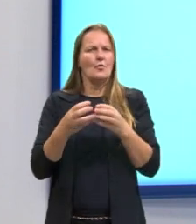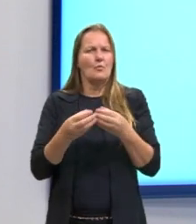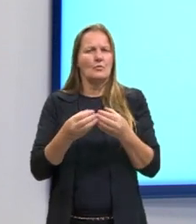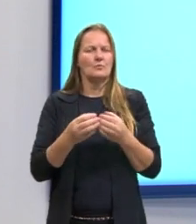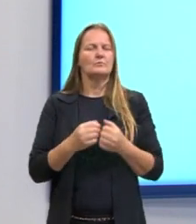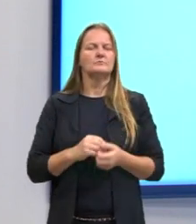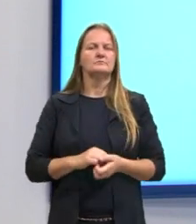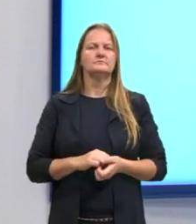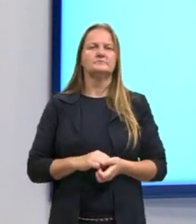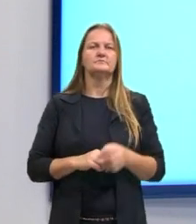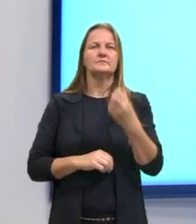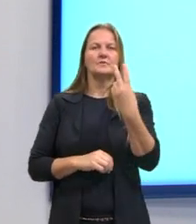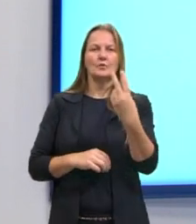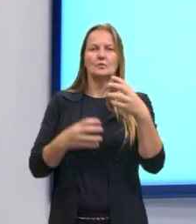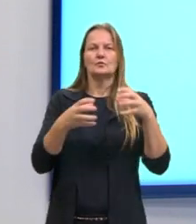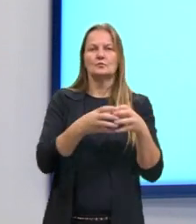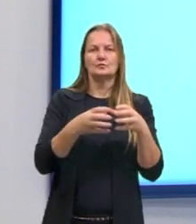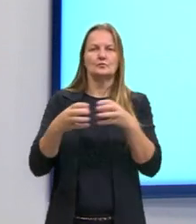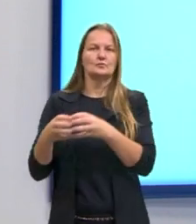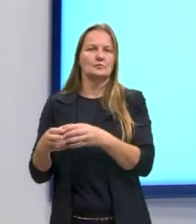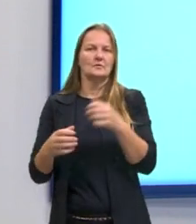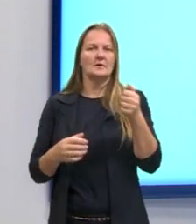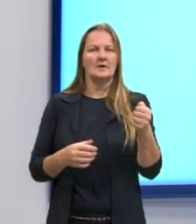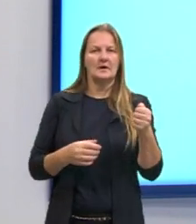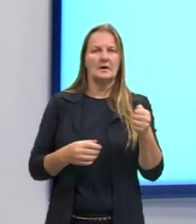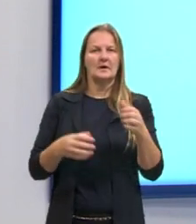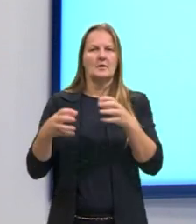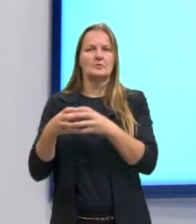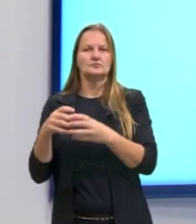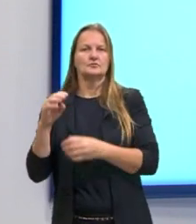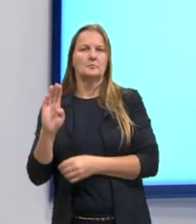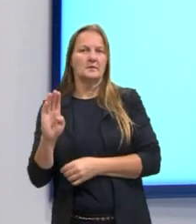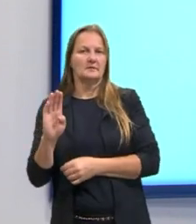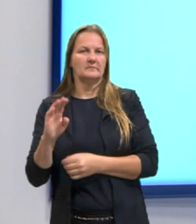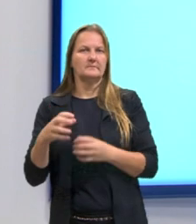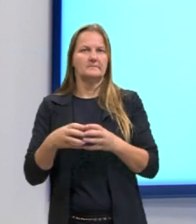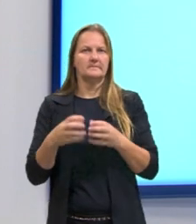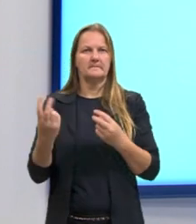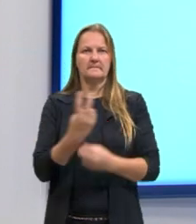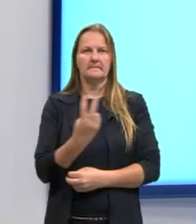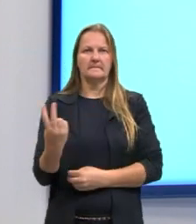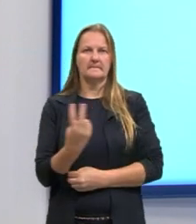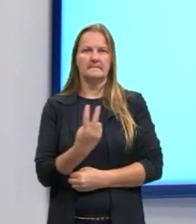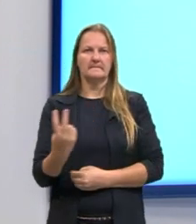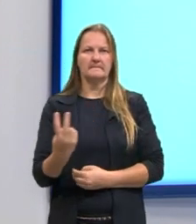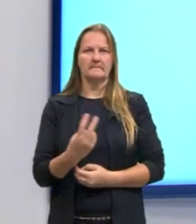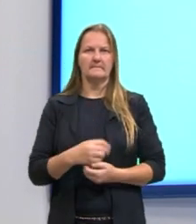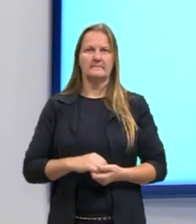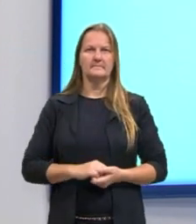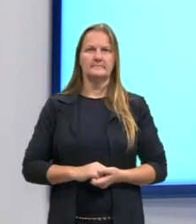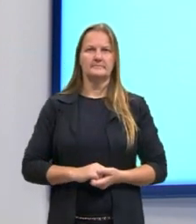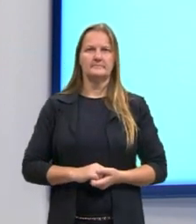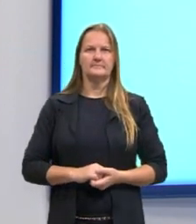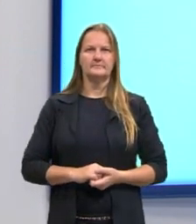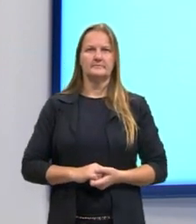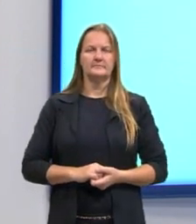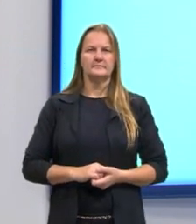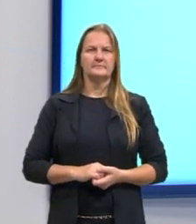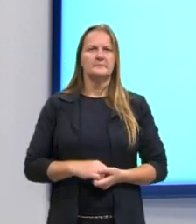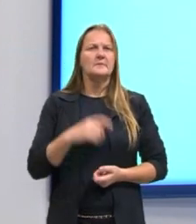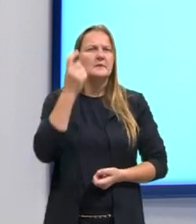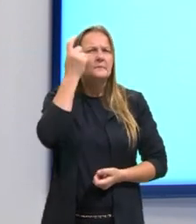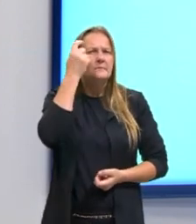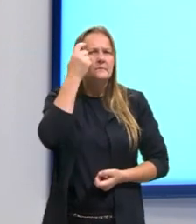E ali eu tenho dois conjuntos, o conjunto A e o conjunto B, respectivamente. Eu vou pensar,